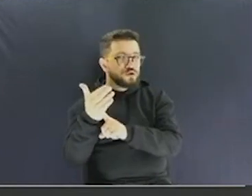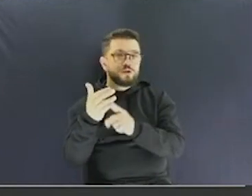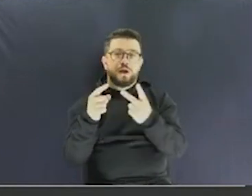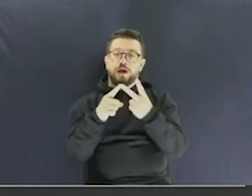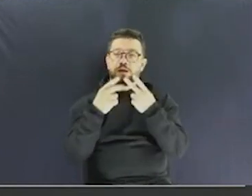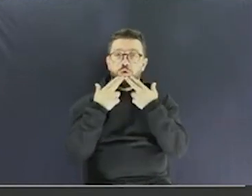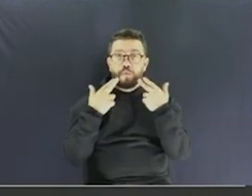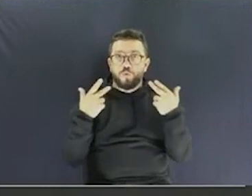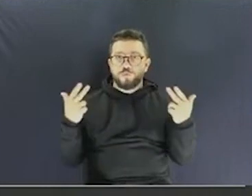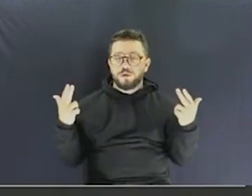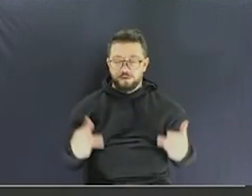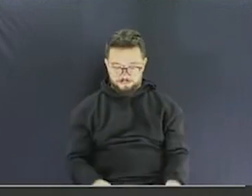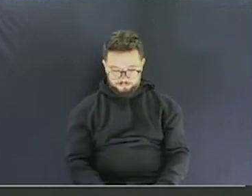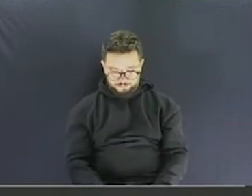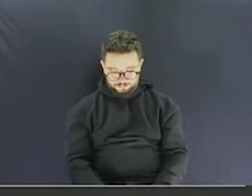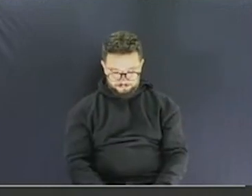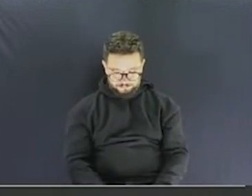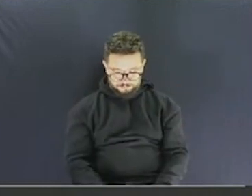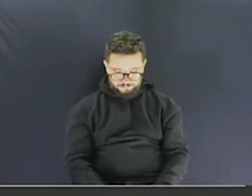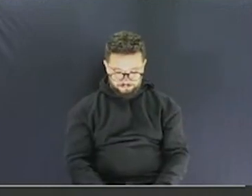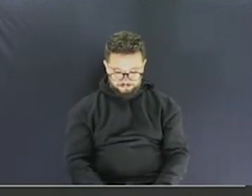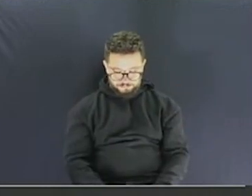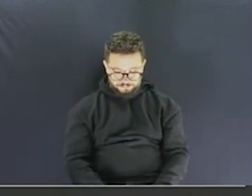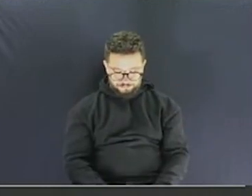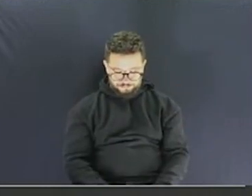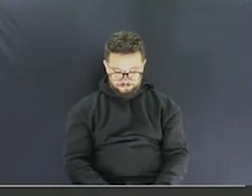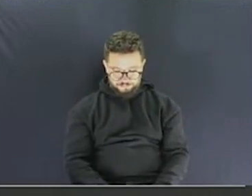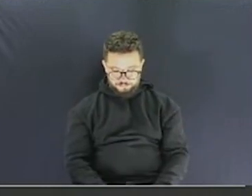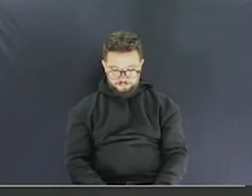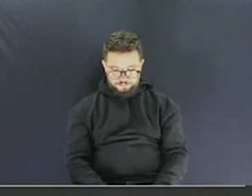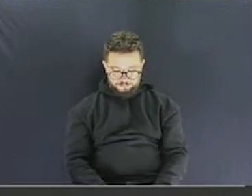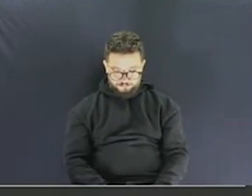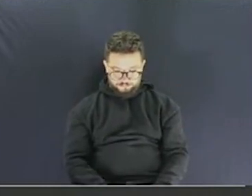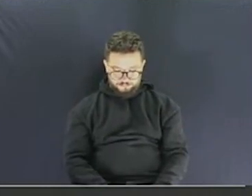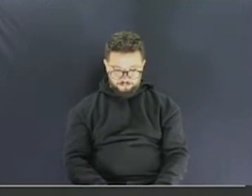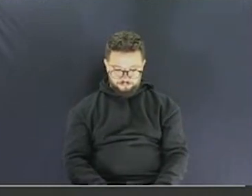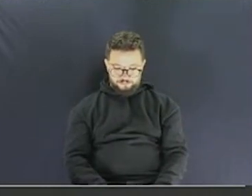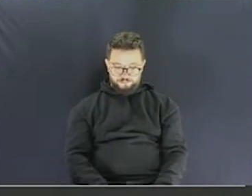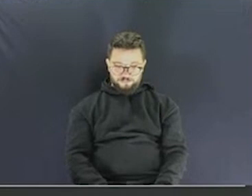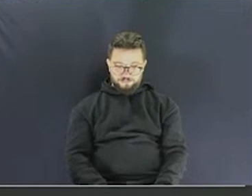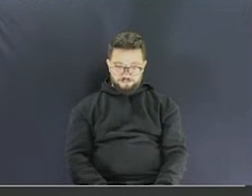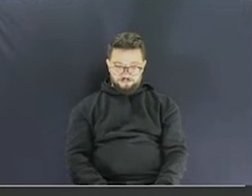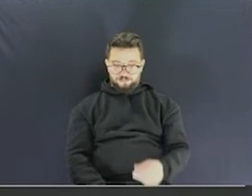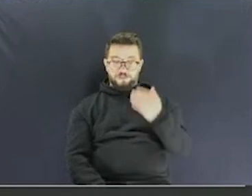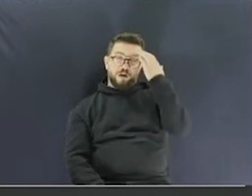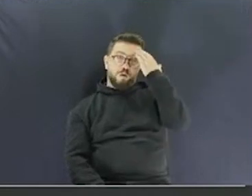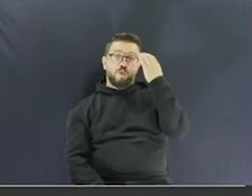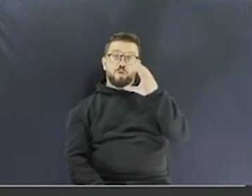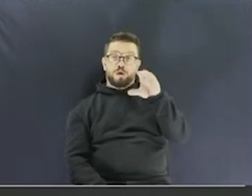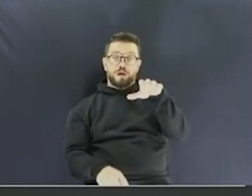colocando destaque aí para o Fala Curitiba Móvel, com um formato de inovação, que vem atendendo plenamente a população